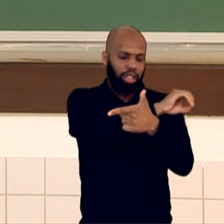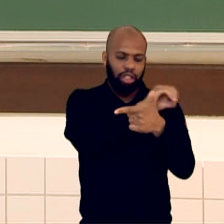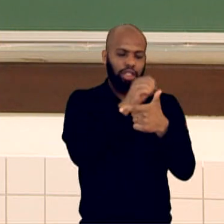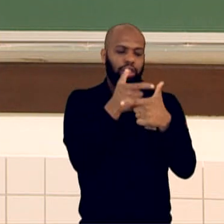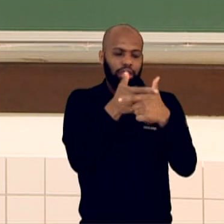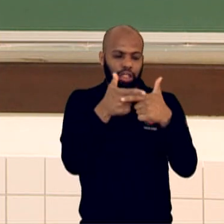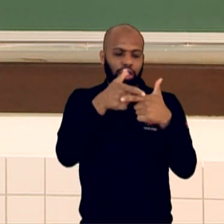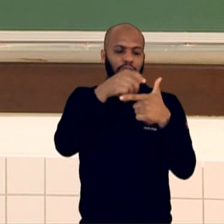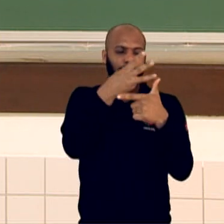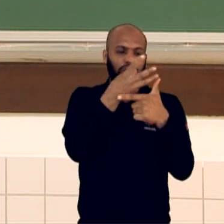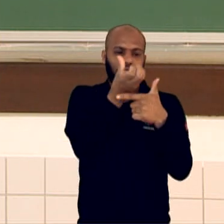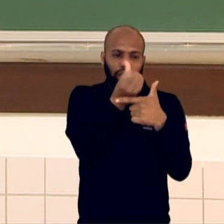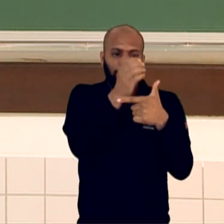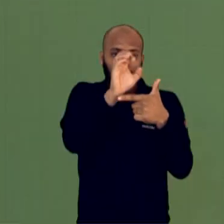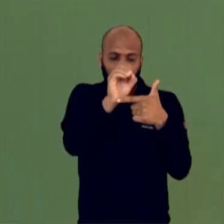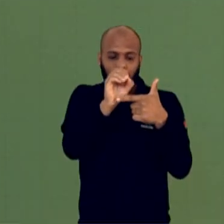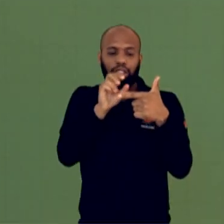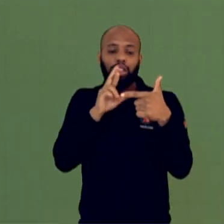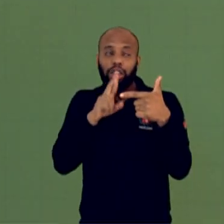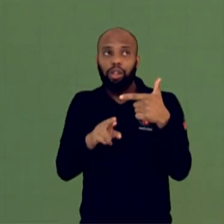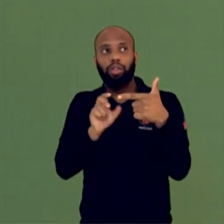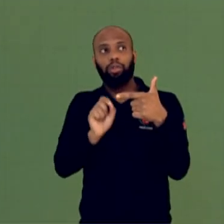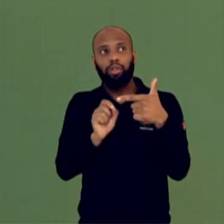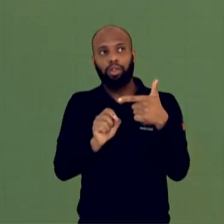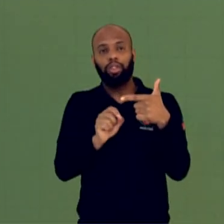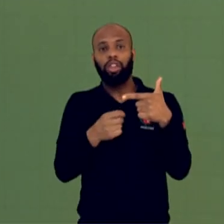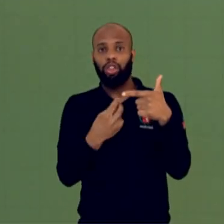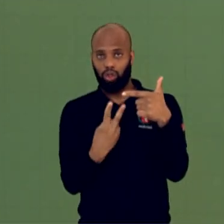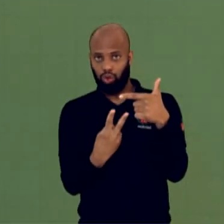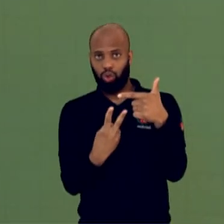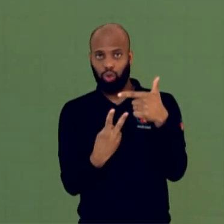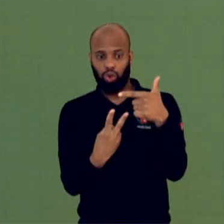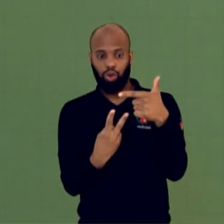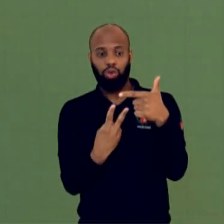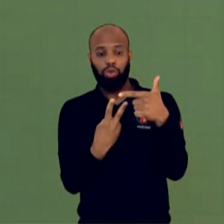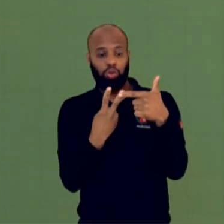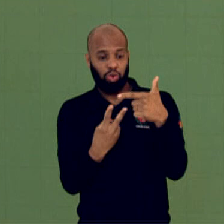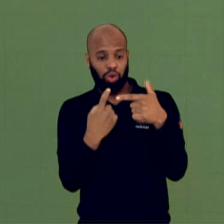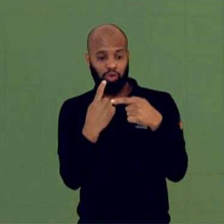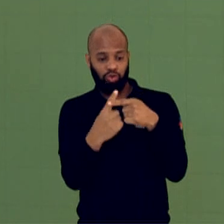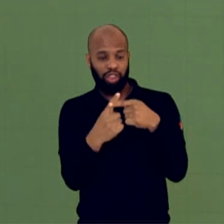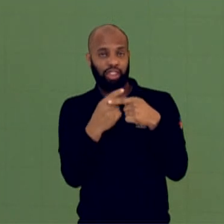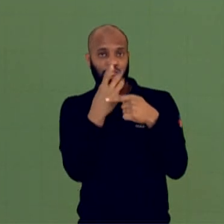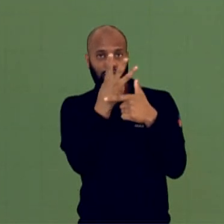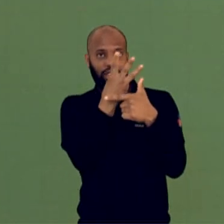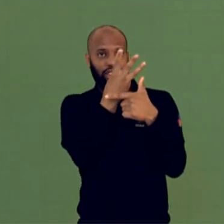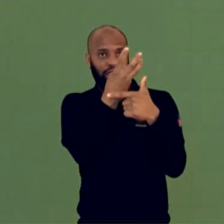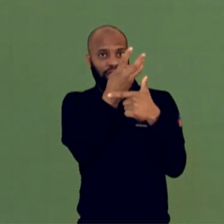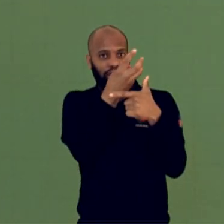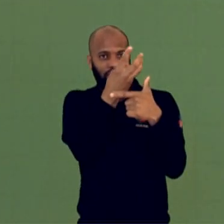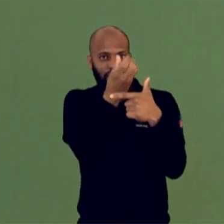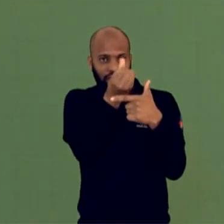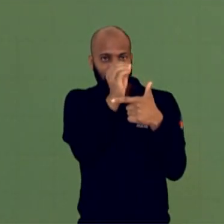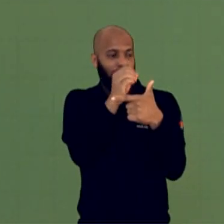da maneira que nós aprendemos a fazer a divisão, nós teremos aqui 2 vezes 360, 720.